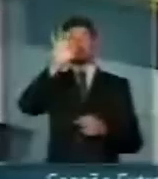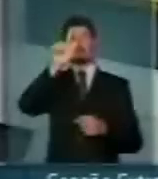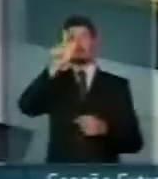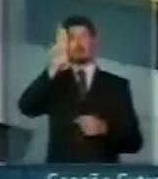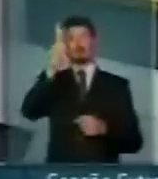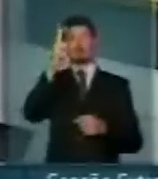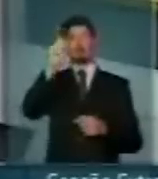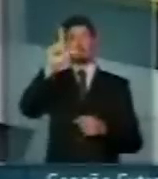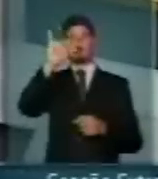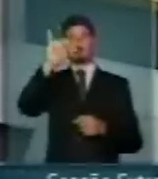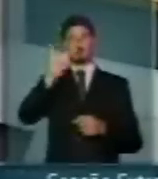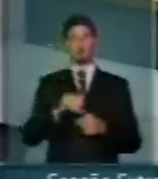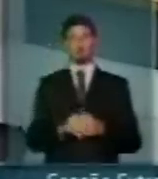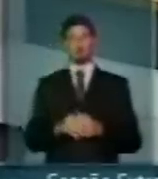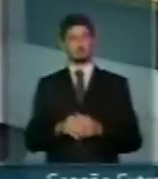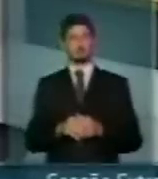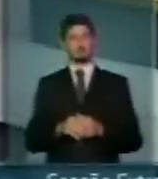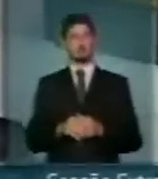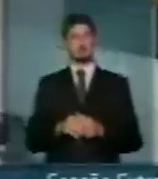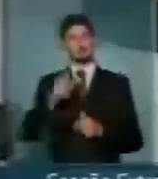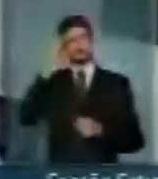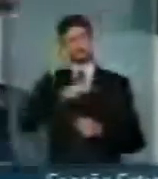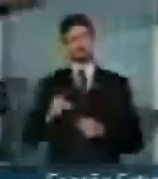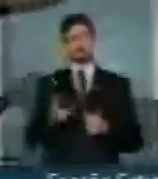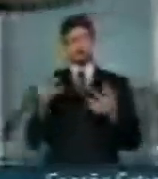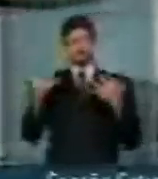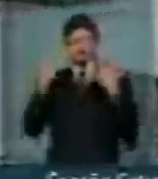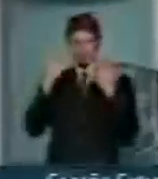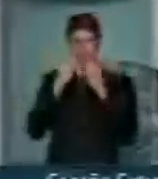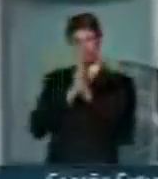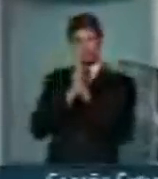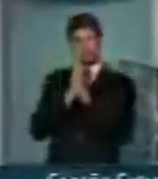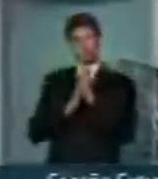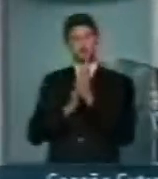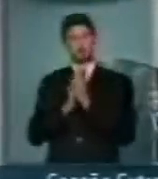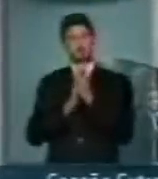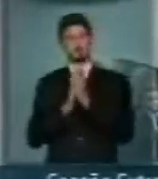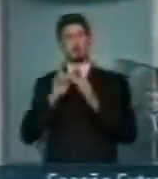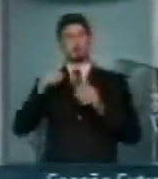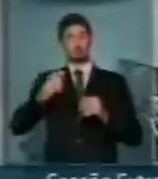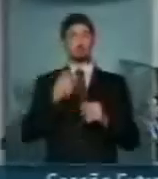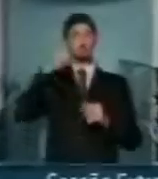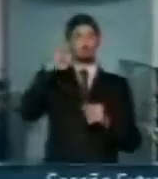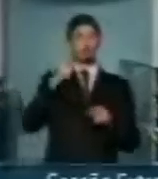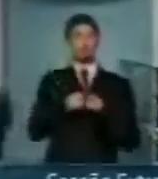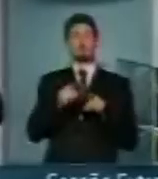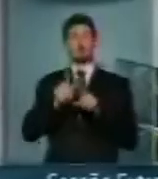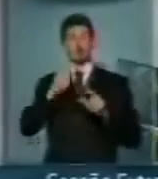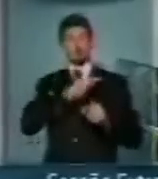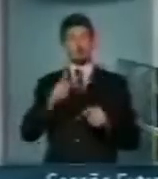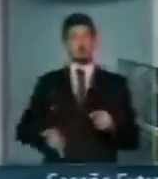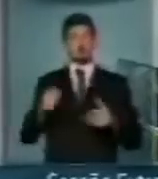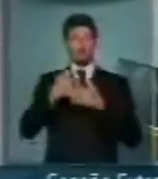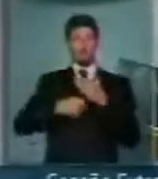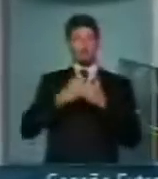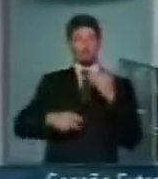Senhor presidente, eu gostaria um pouco da atenção, que eu falo aqui como parlamentar e como presidente da Frente Parlamentar